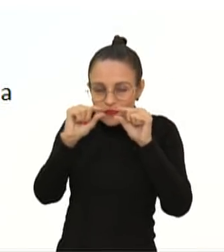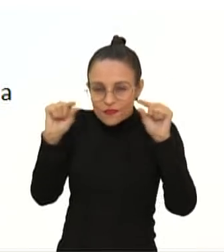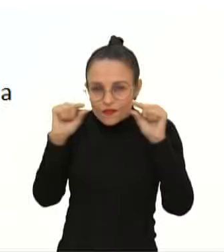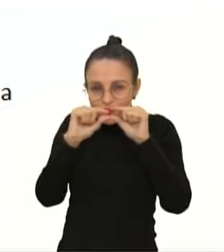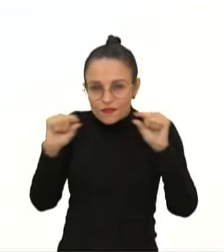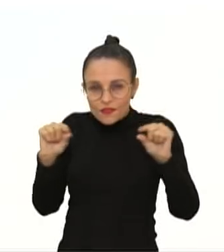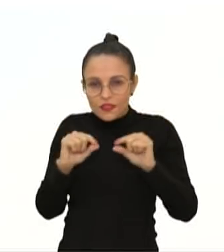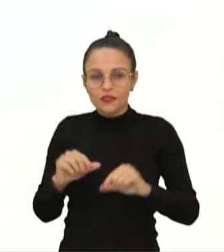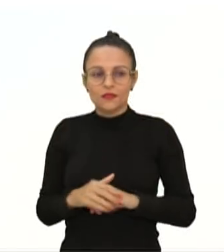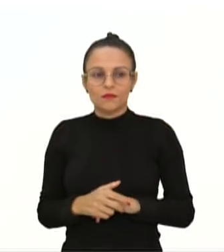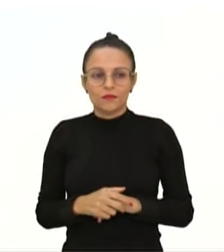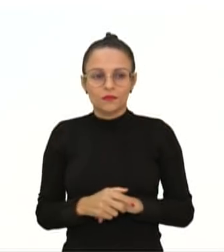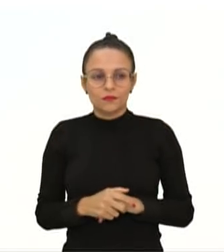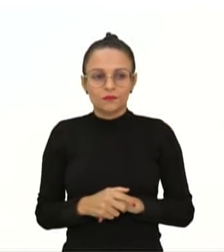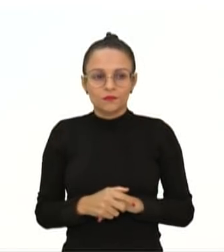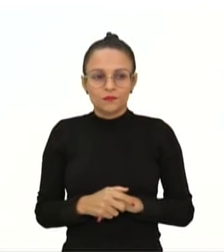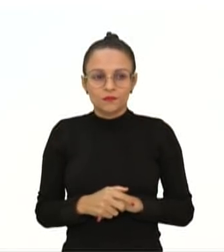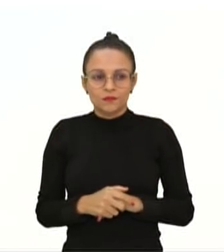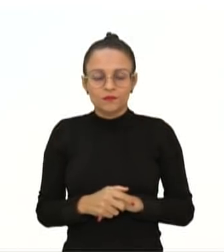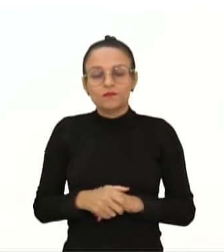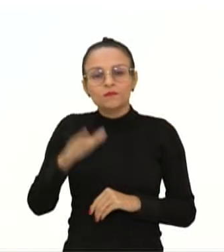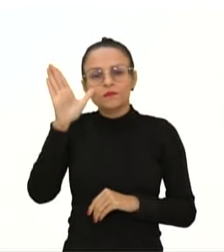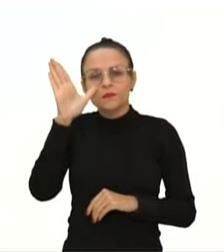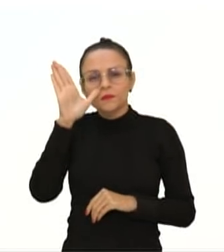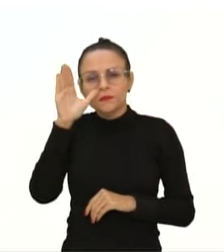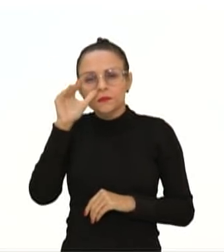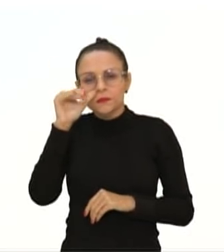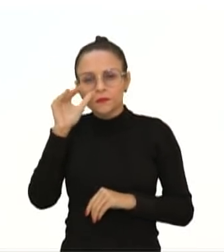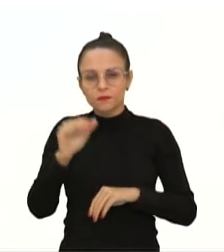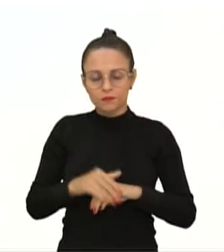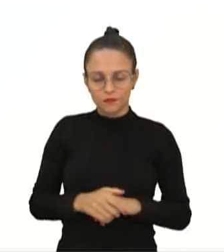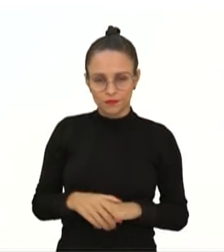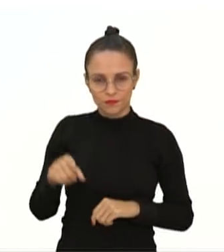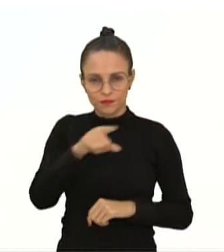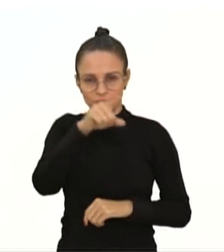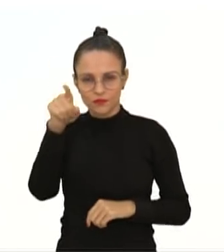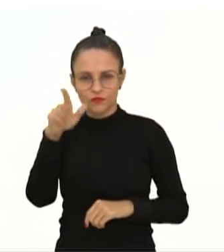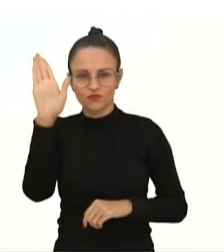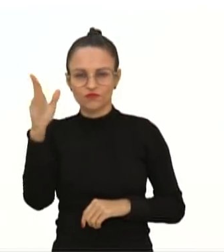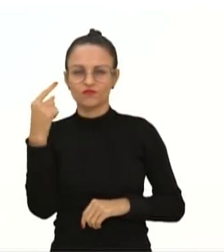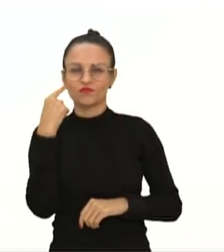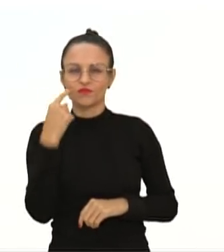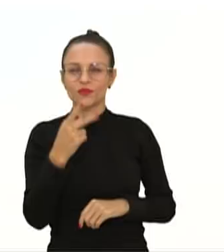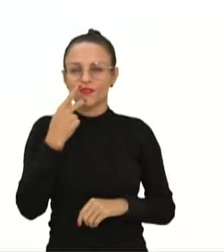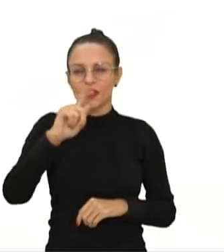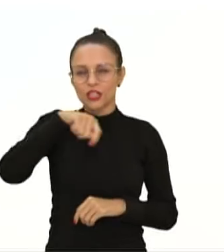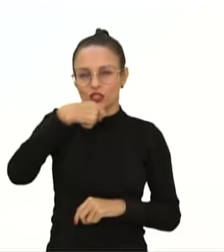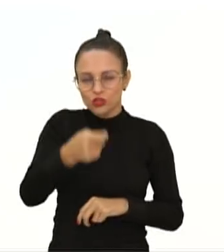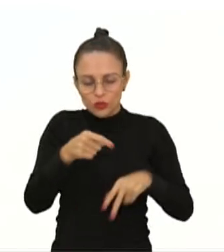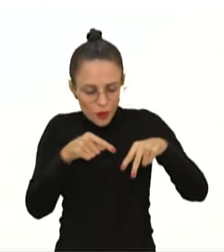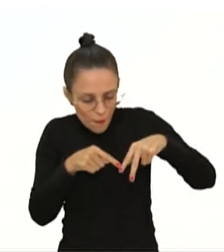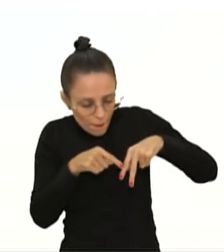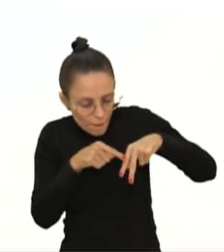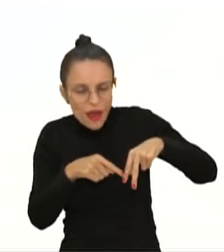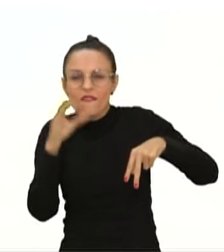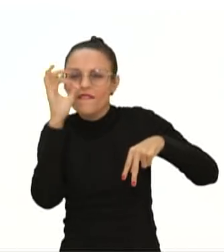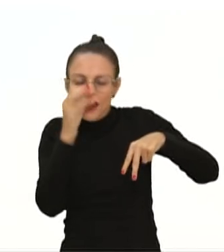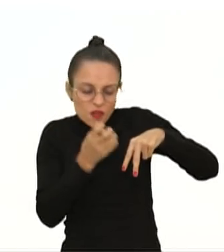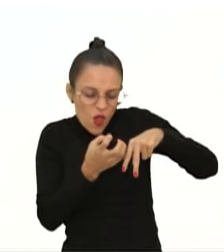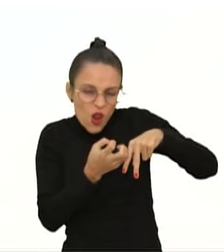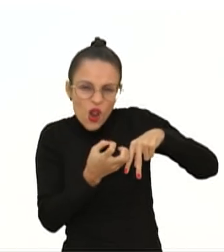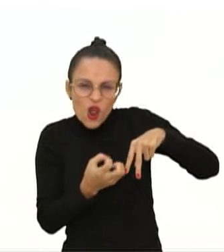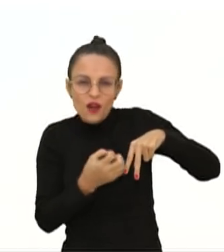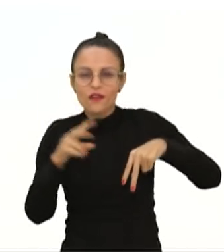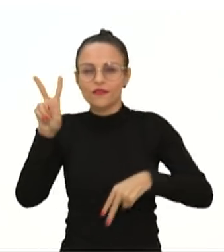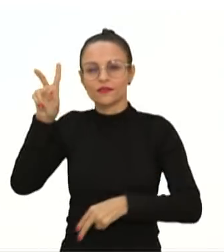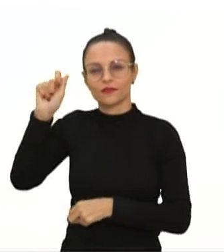tá? E uma curiosidade aqui, você já ouviu falar em varize? Com certeza você conhece